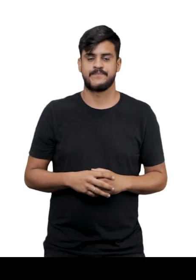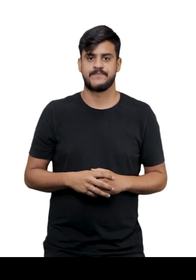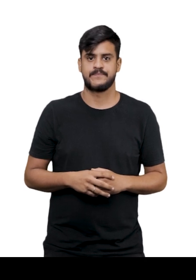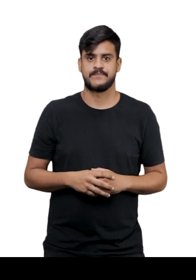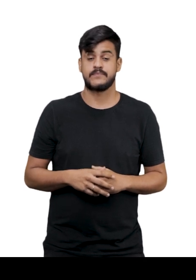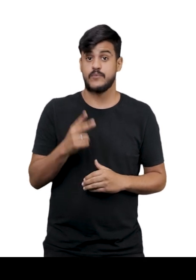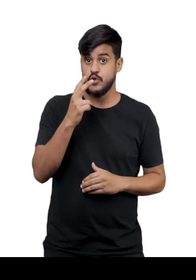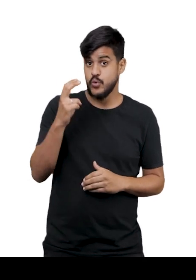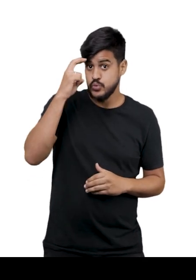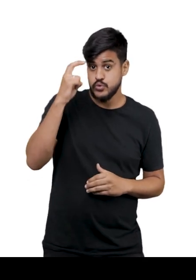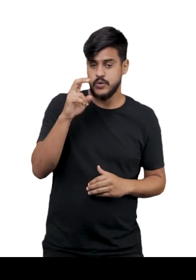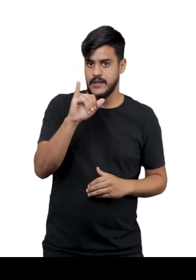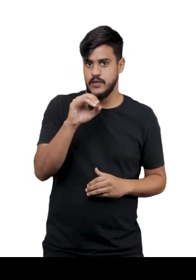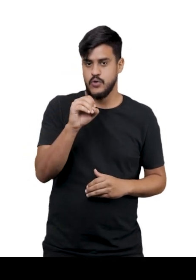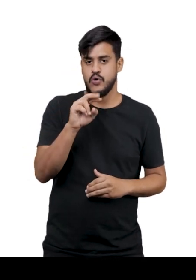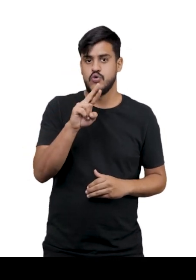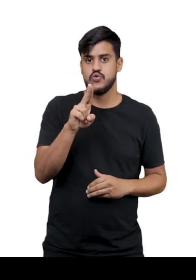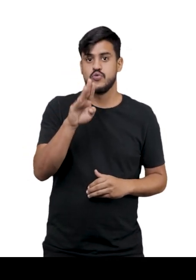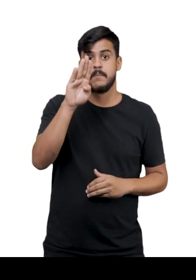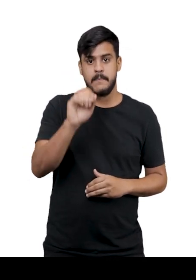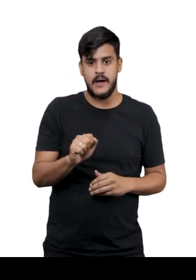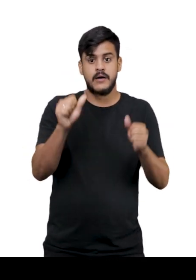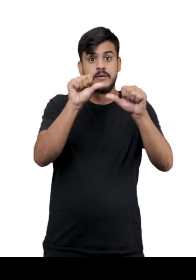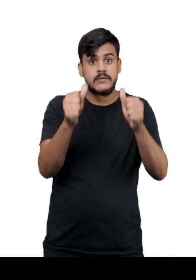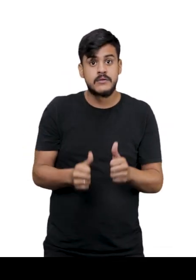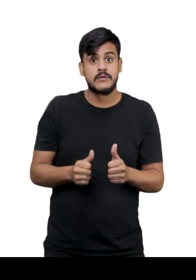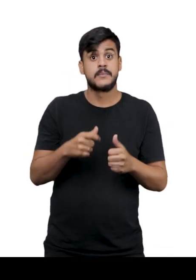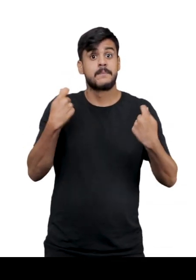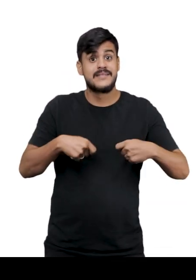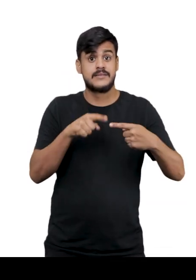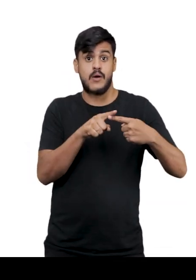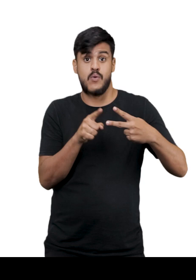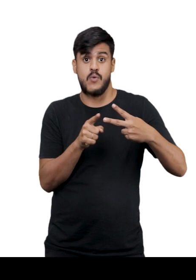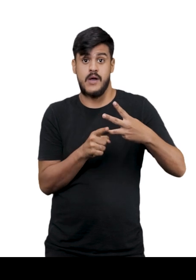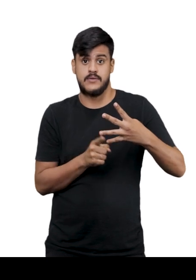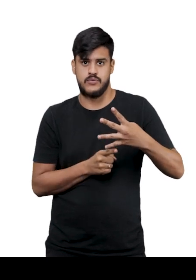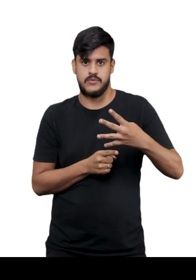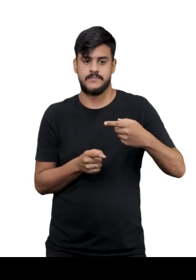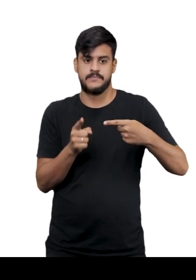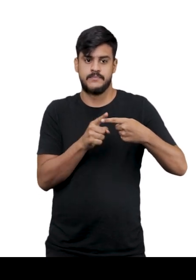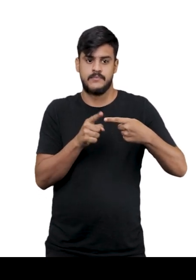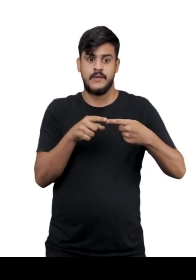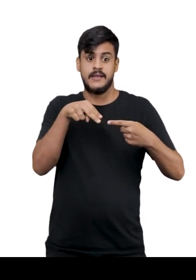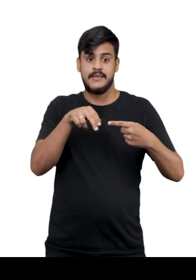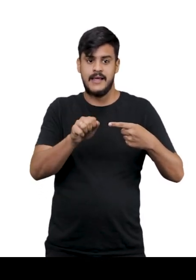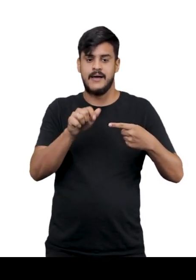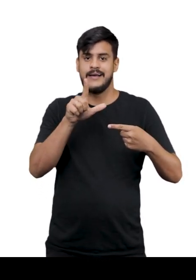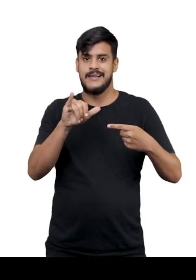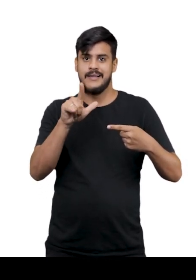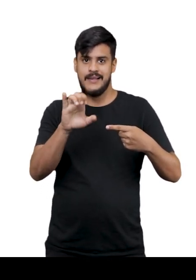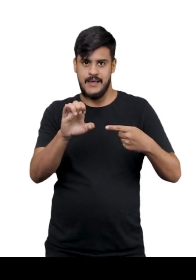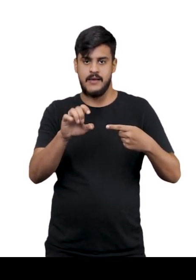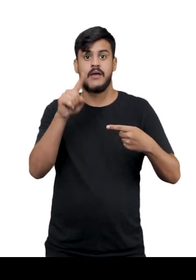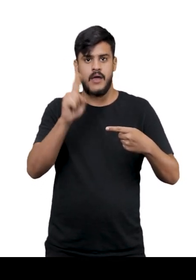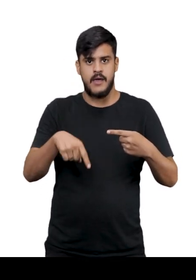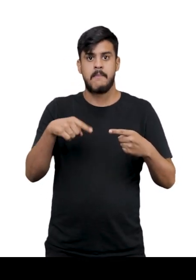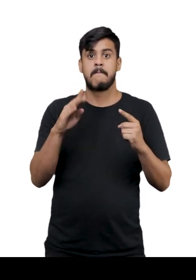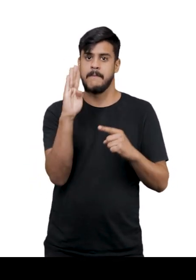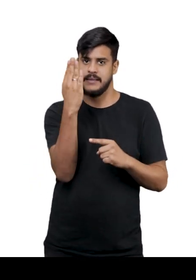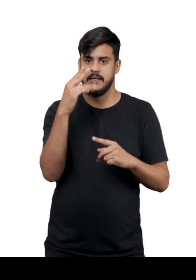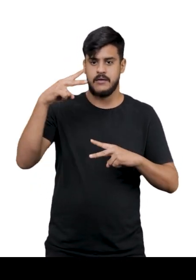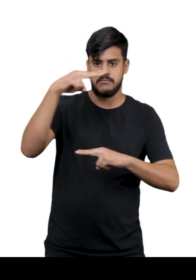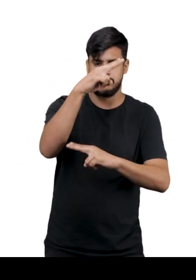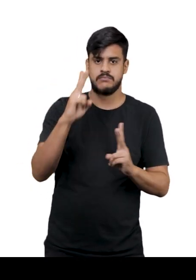e do trabalho artesanal. Na cultura iorubá, a produção da escultura é dividida em 4 etapas.